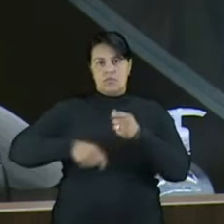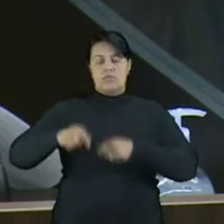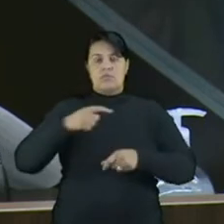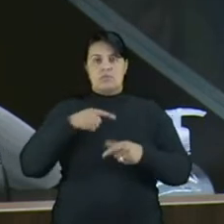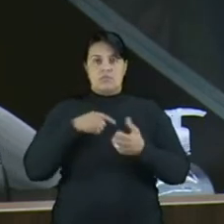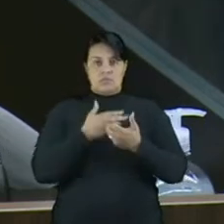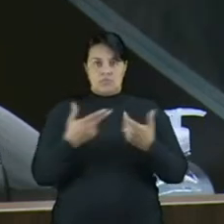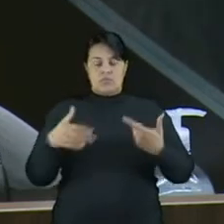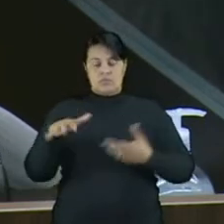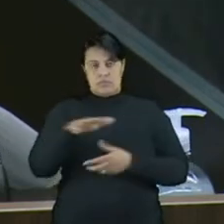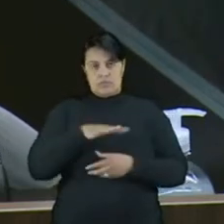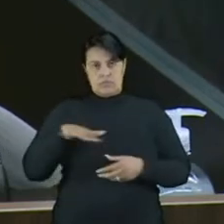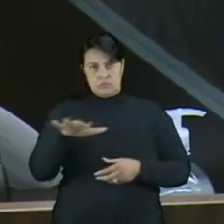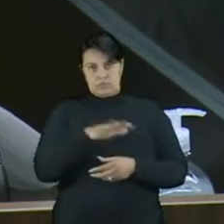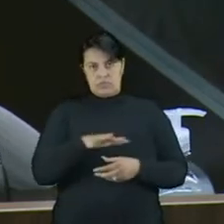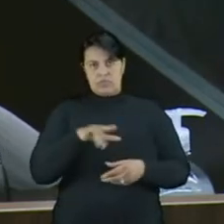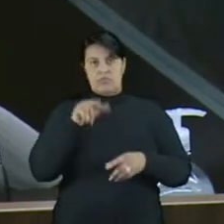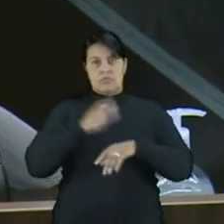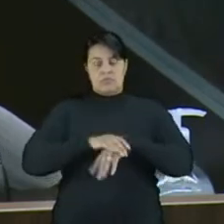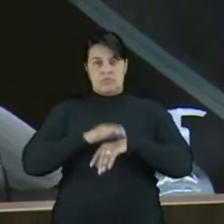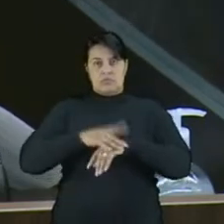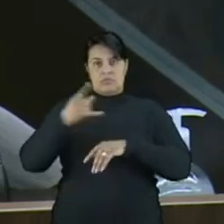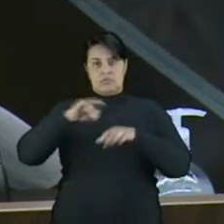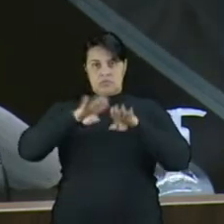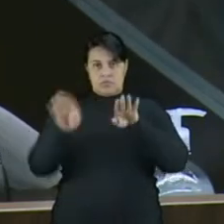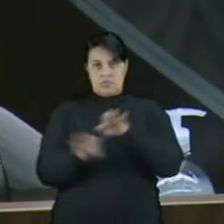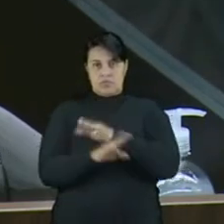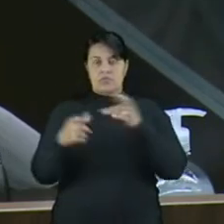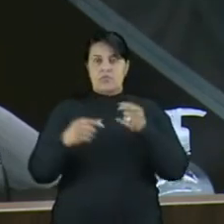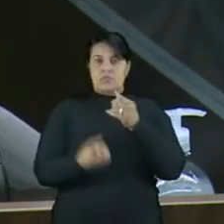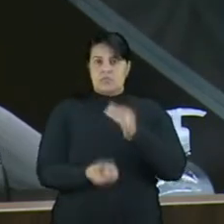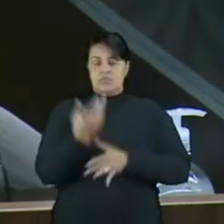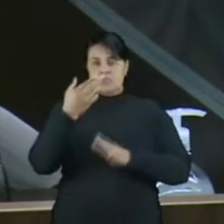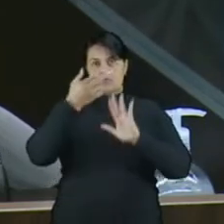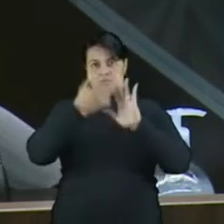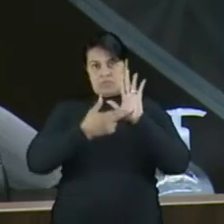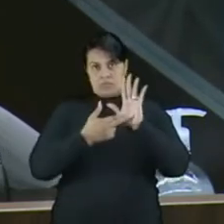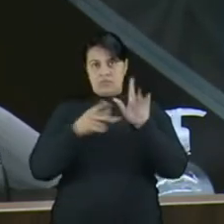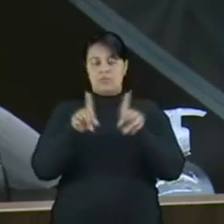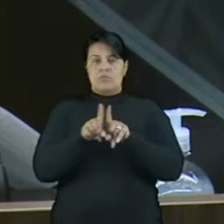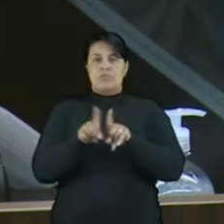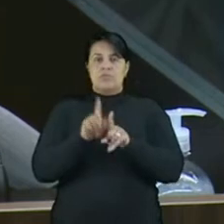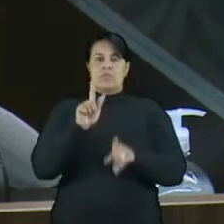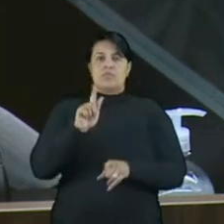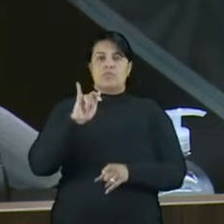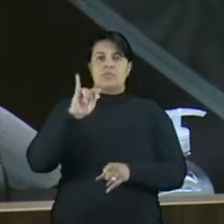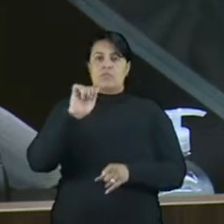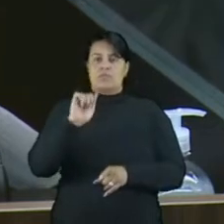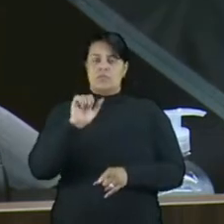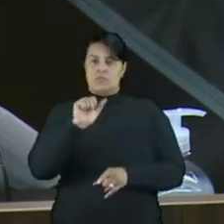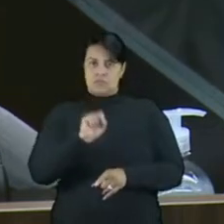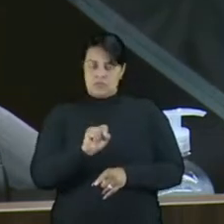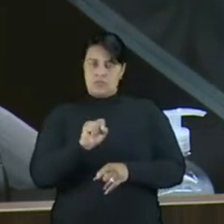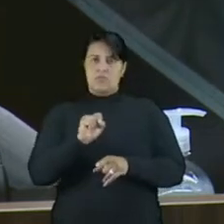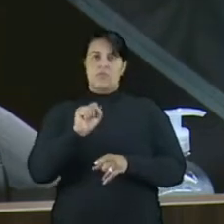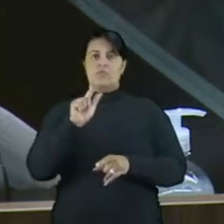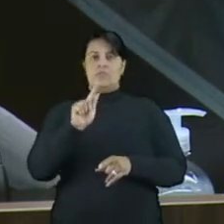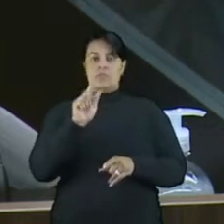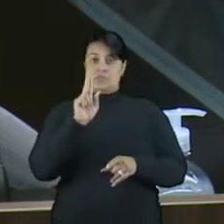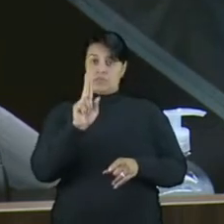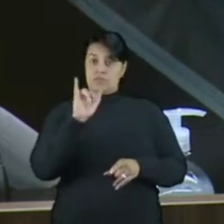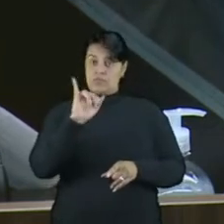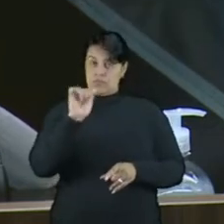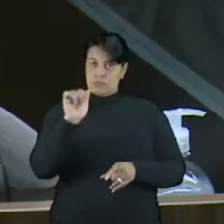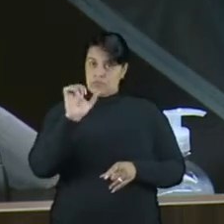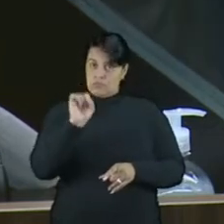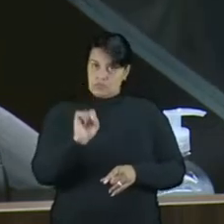organizações, sob sua jurisdição, edite normativo e guias consultando a Autoridade Nacional de Proteção de Dados